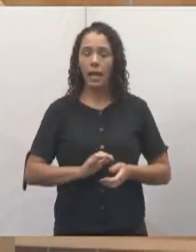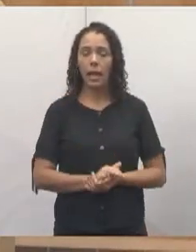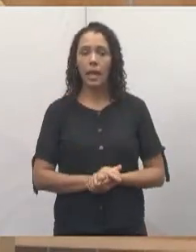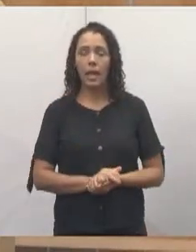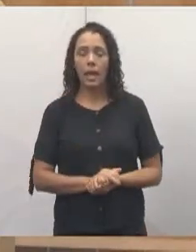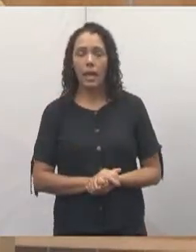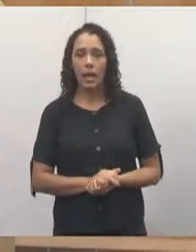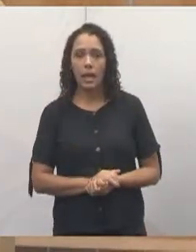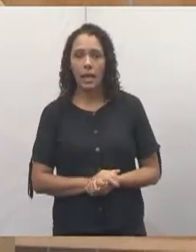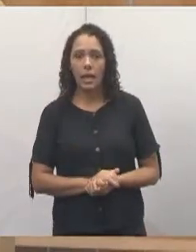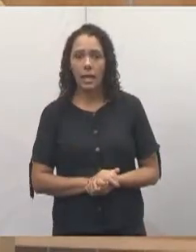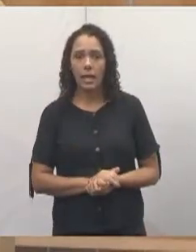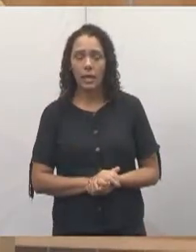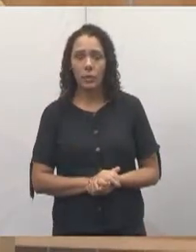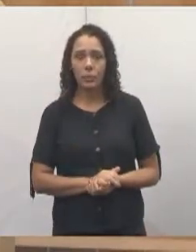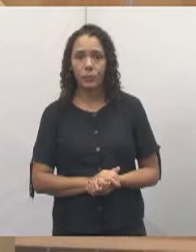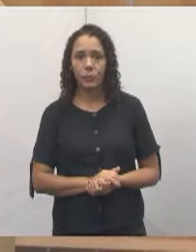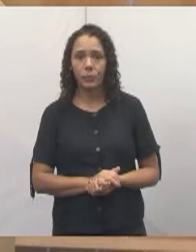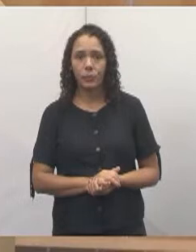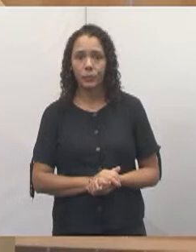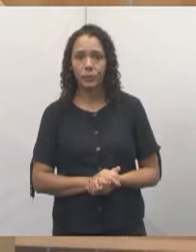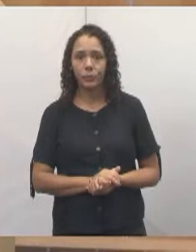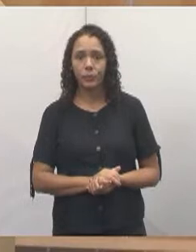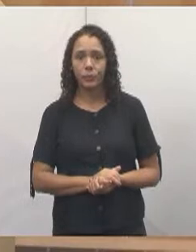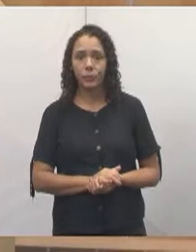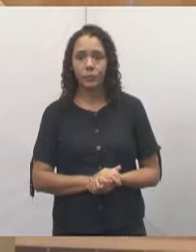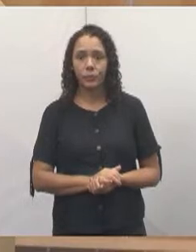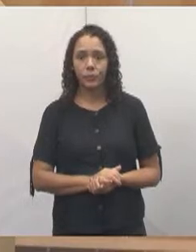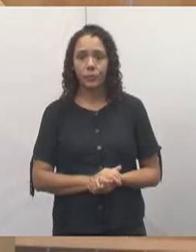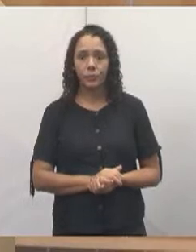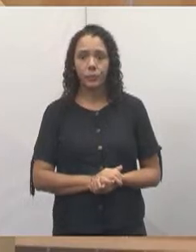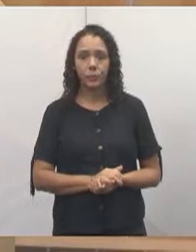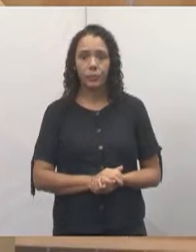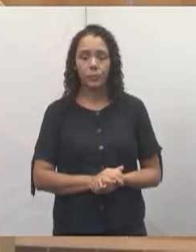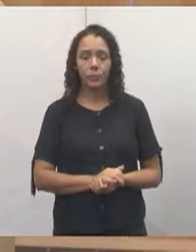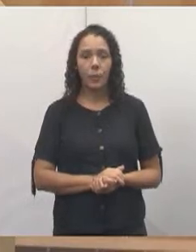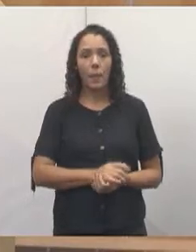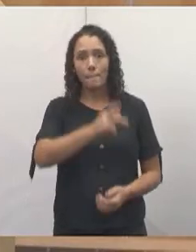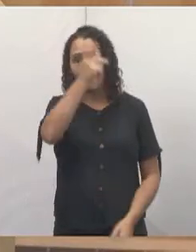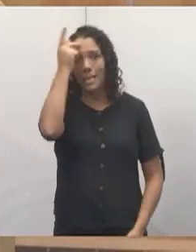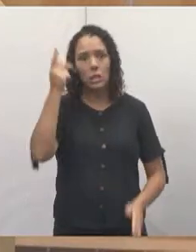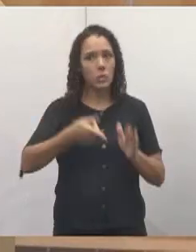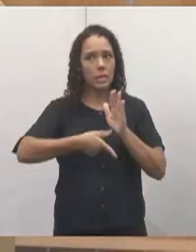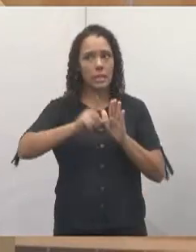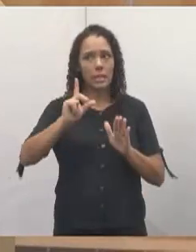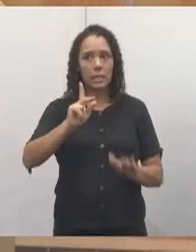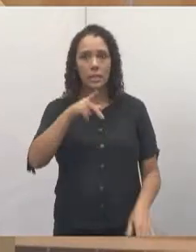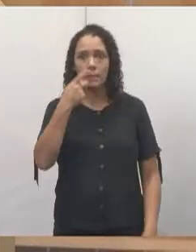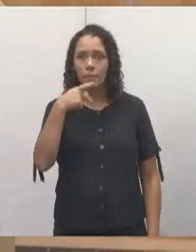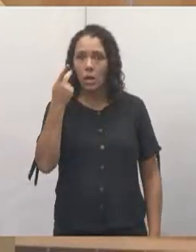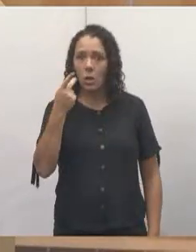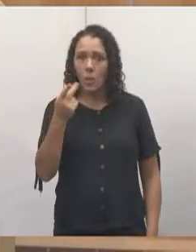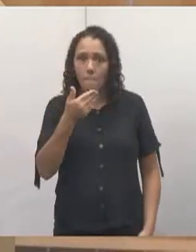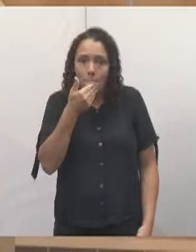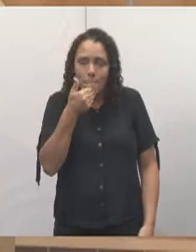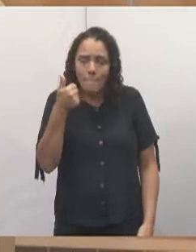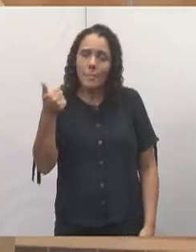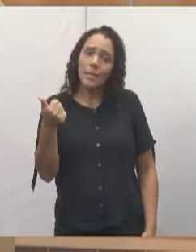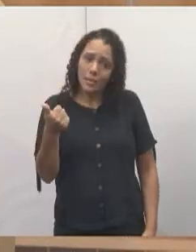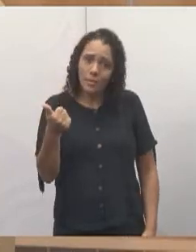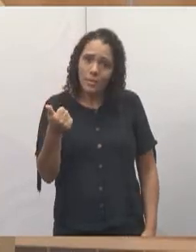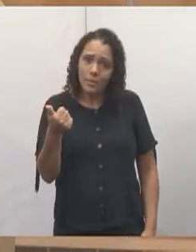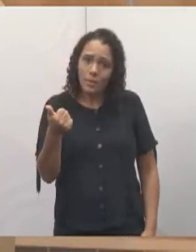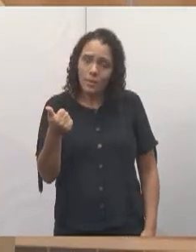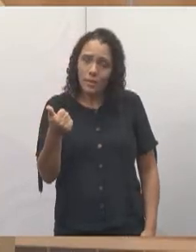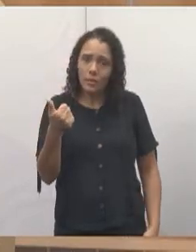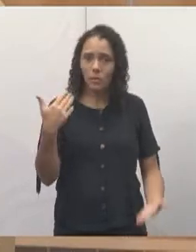aqui na tribuna, frente aos brilhantes oradores que me antecederam. Mas gostaria de trazer uma